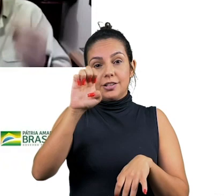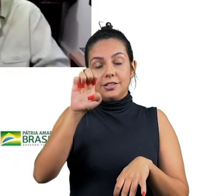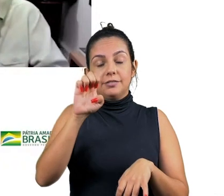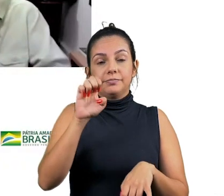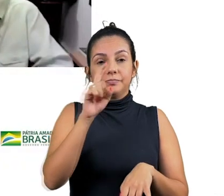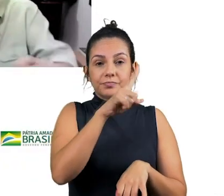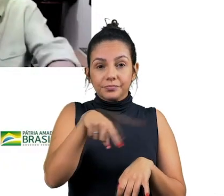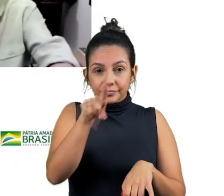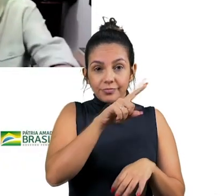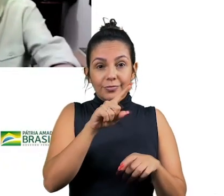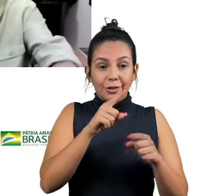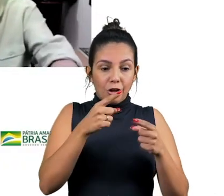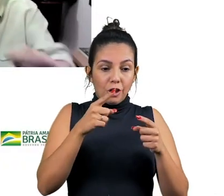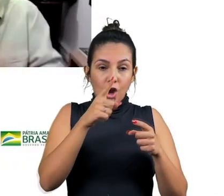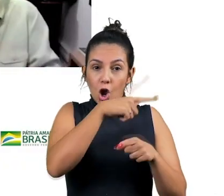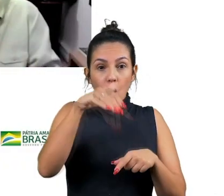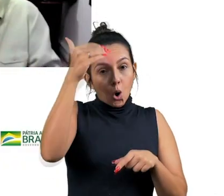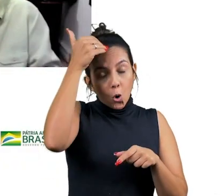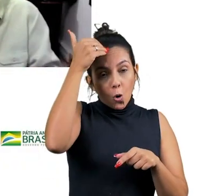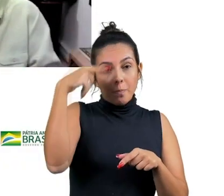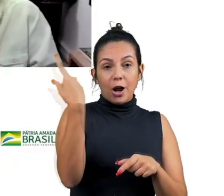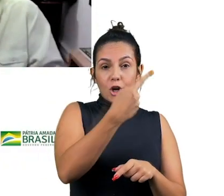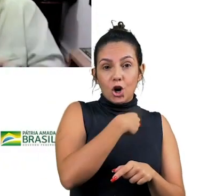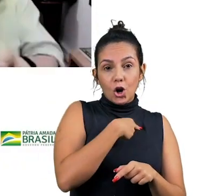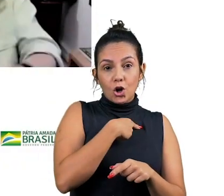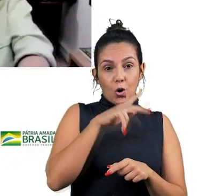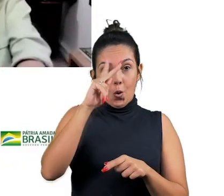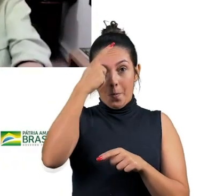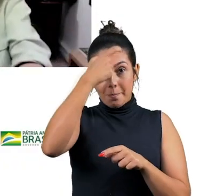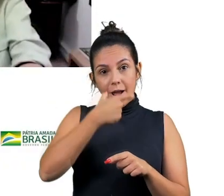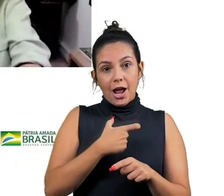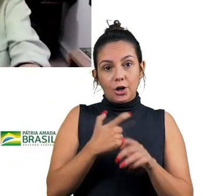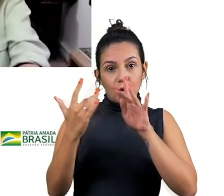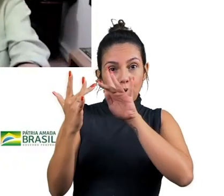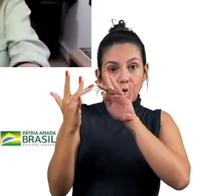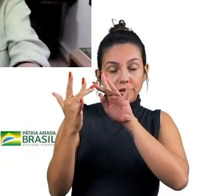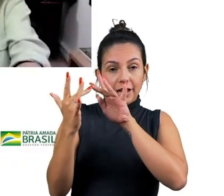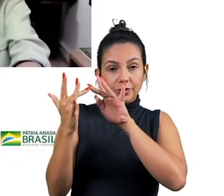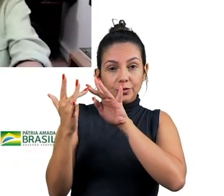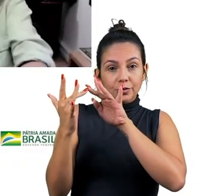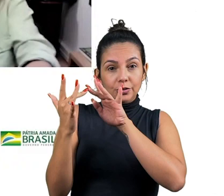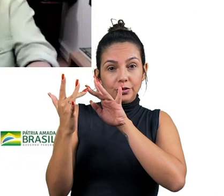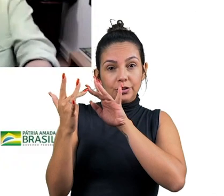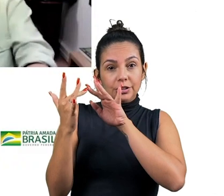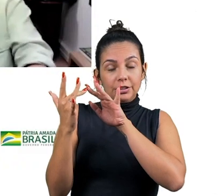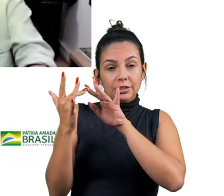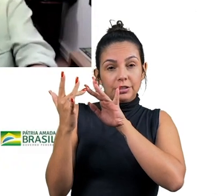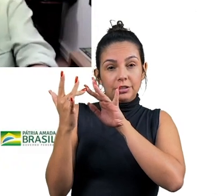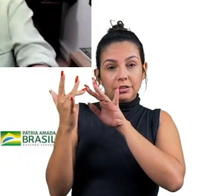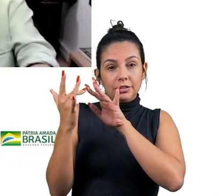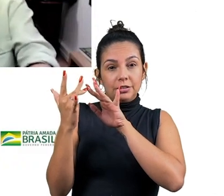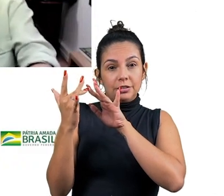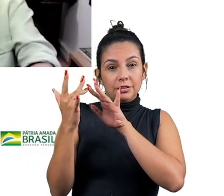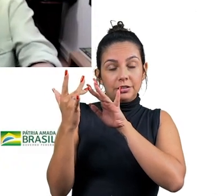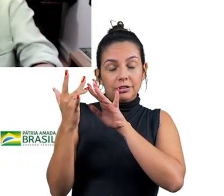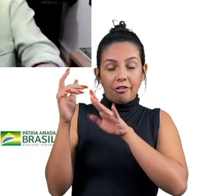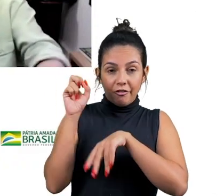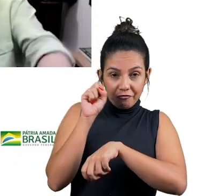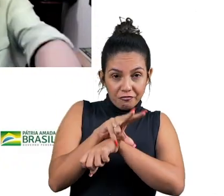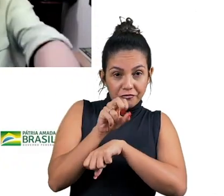São epidemias provocadas pelo contato entre o ser humano e um organismo, que a gente chama de